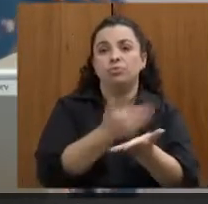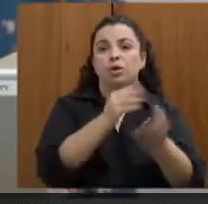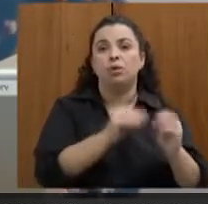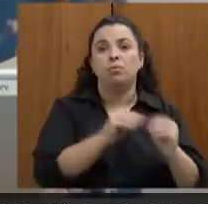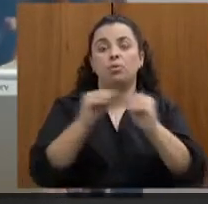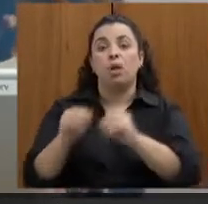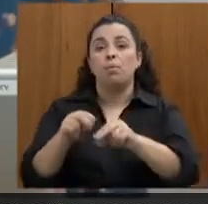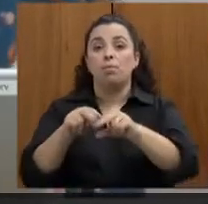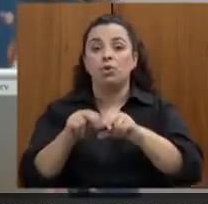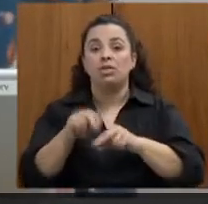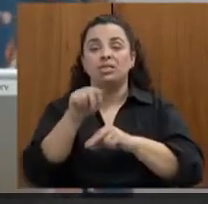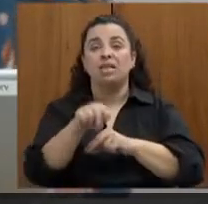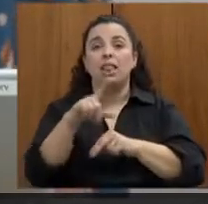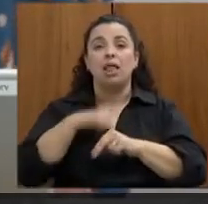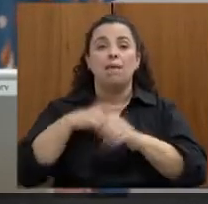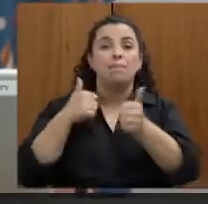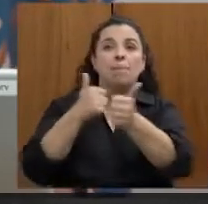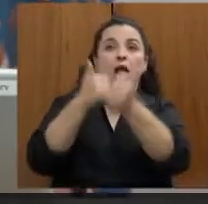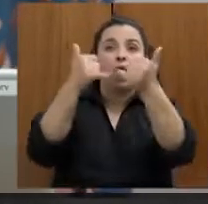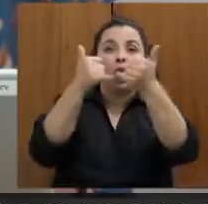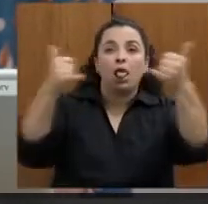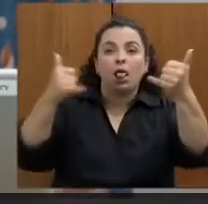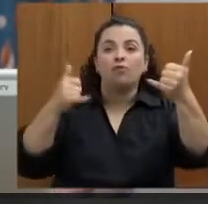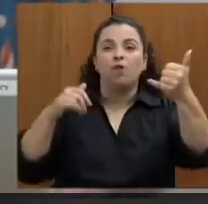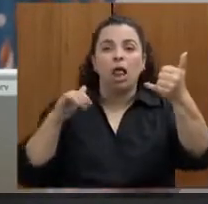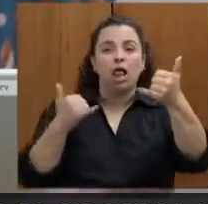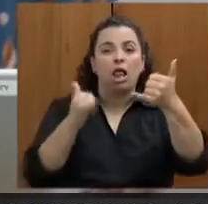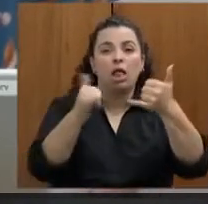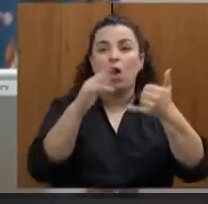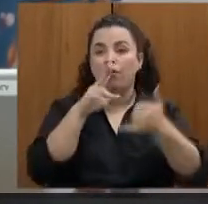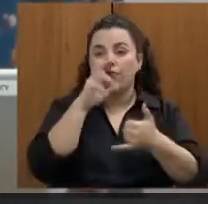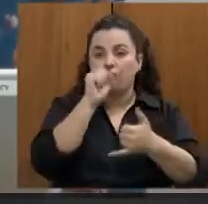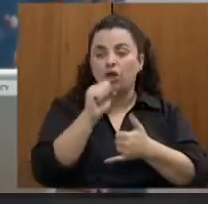de transmissão de alta tensão da CEMIG.